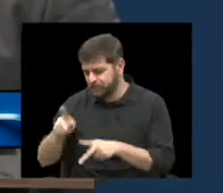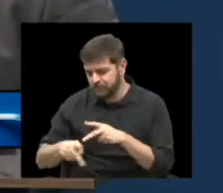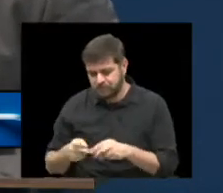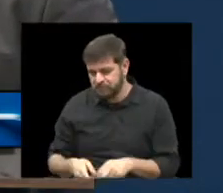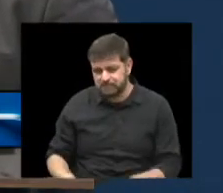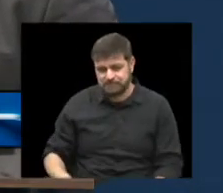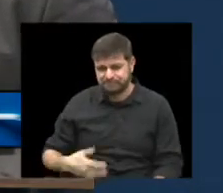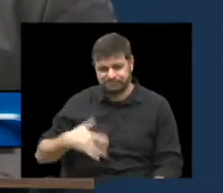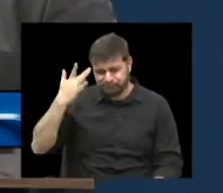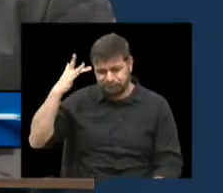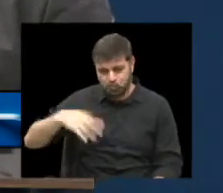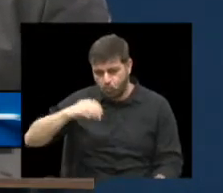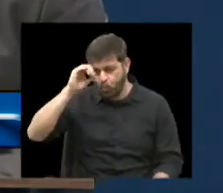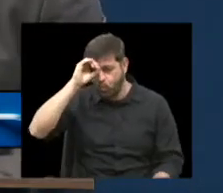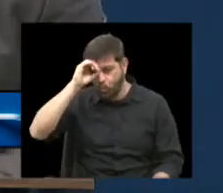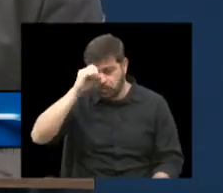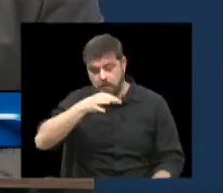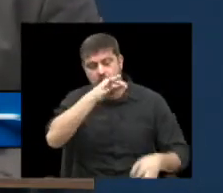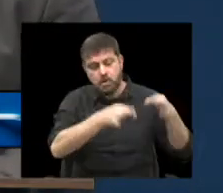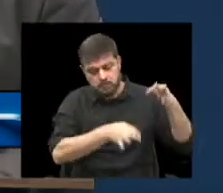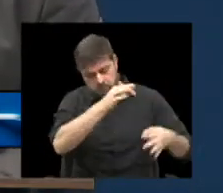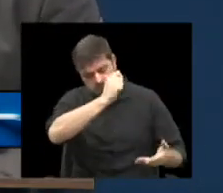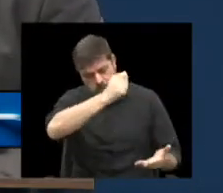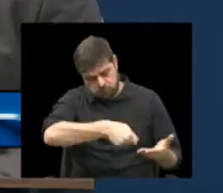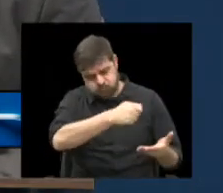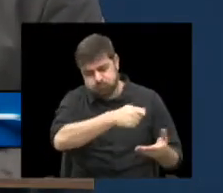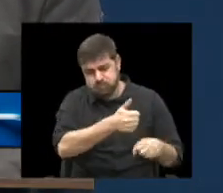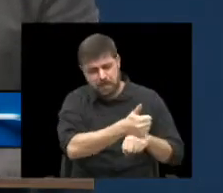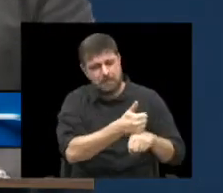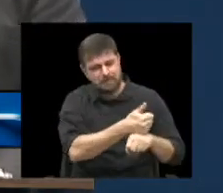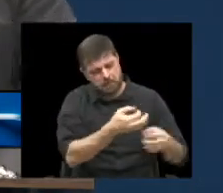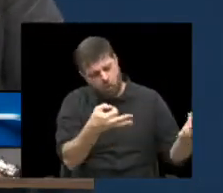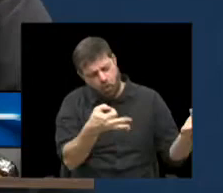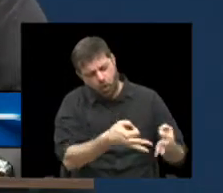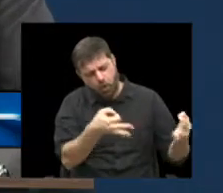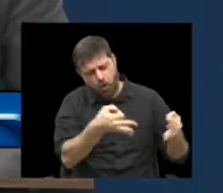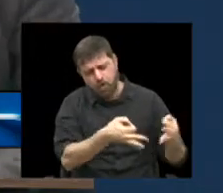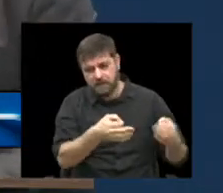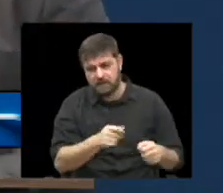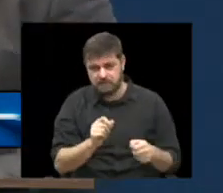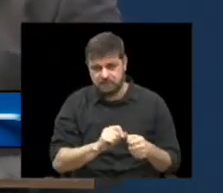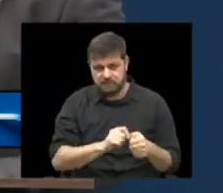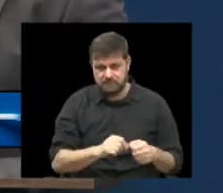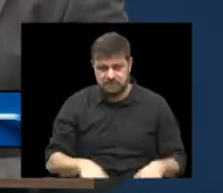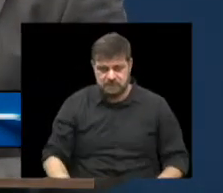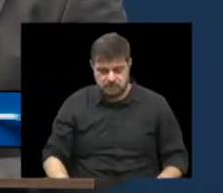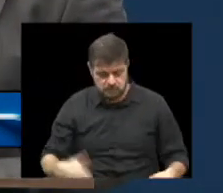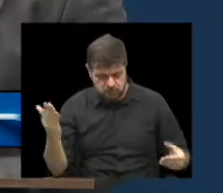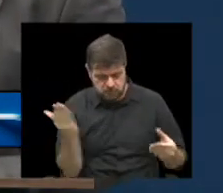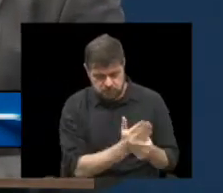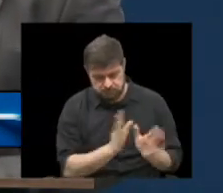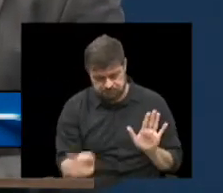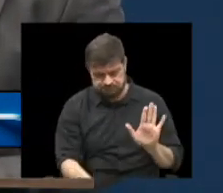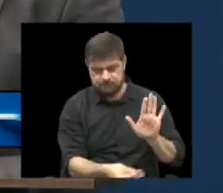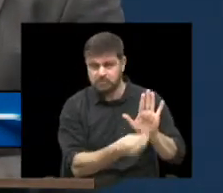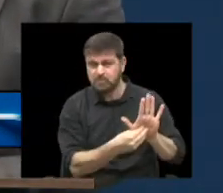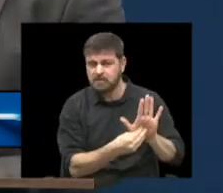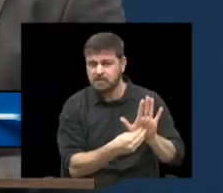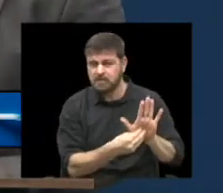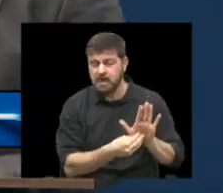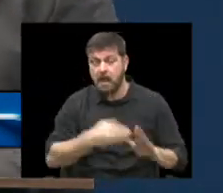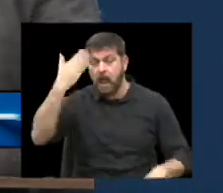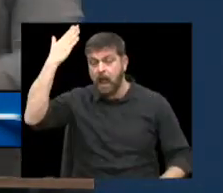grande erro. E o tribunal acertou tecnicamente. Não incluiu na petição inicial de defesa os